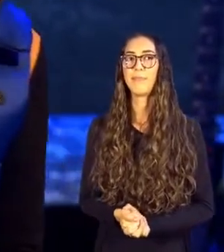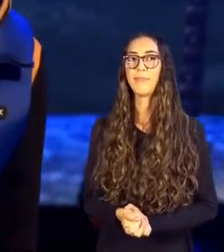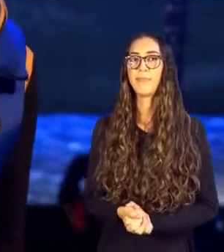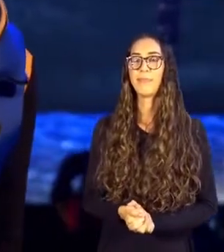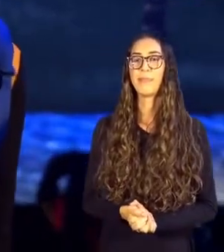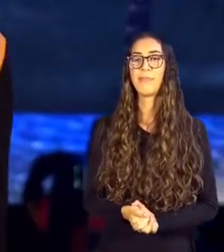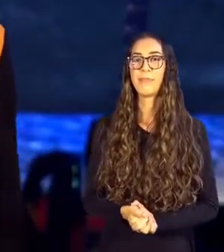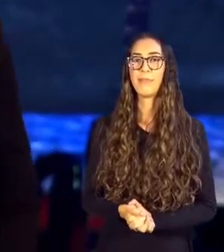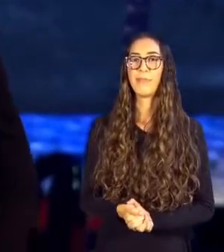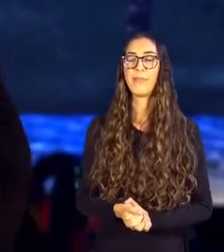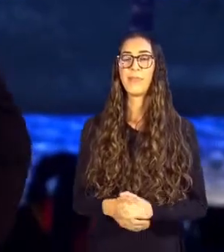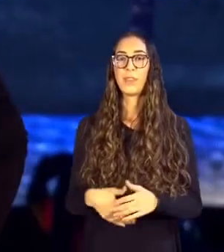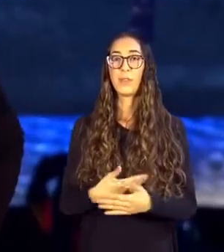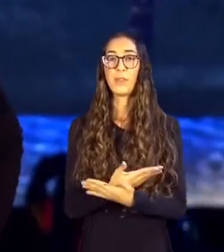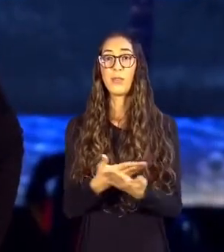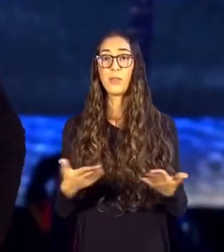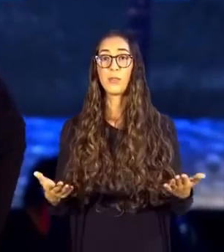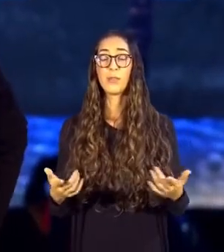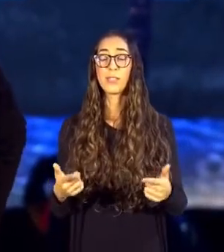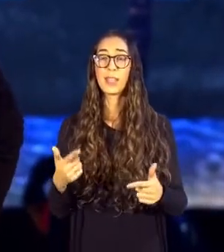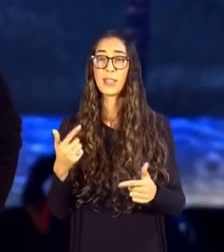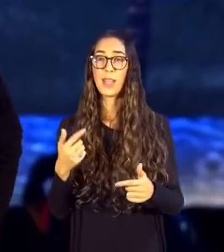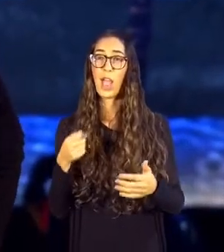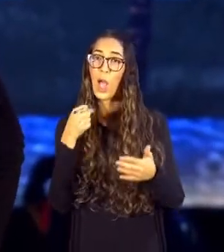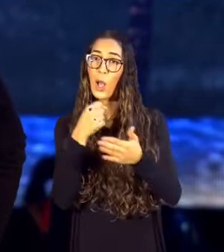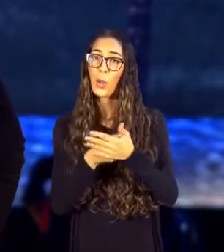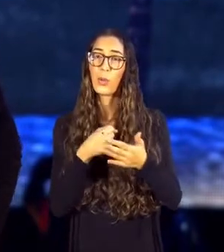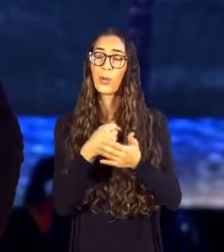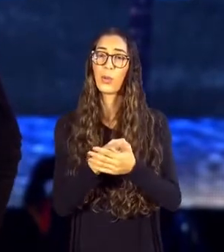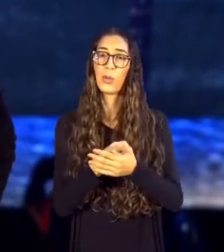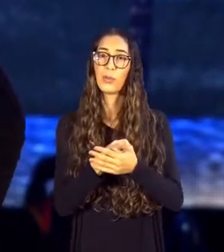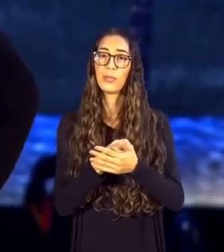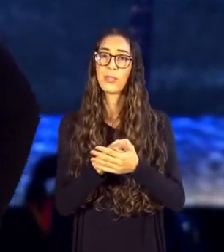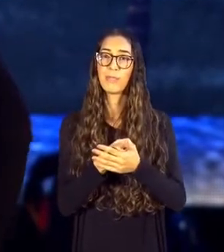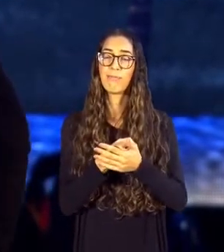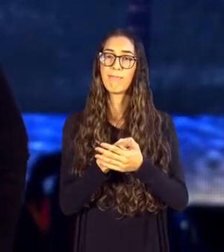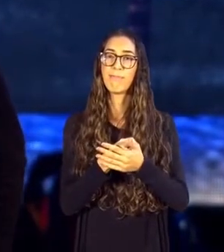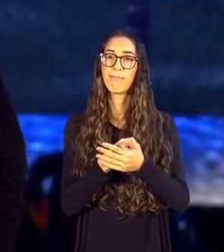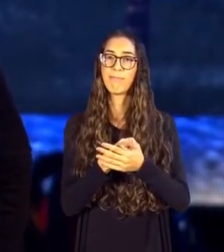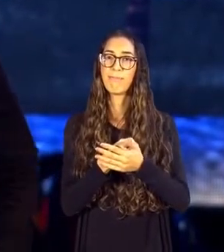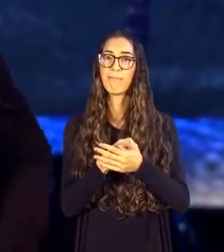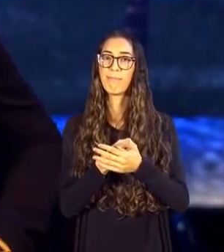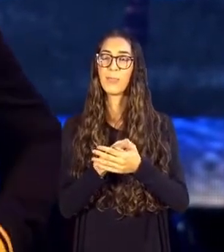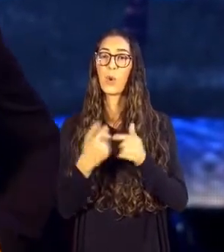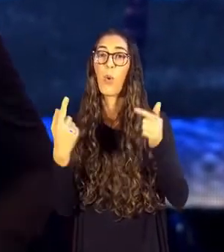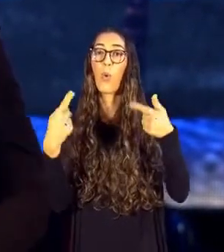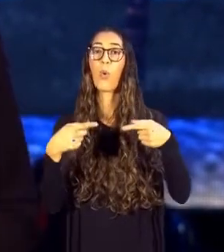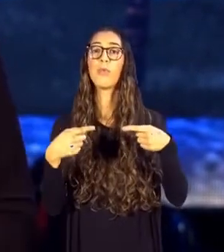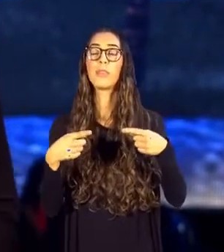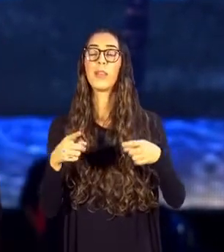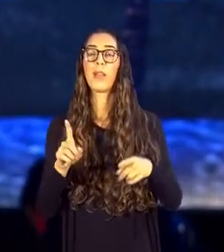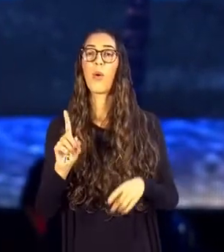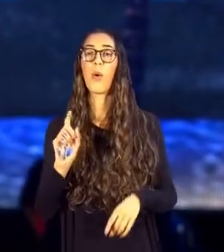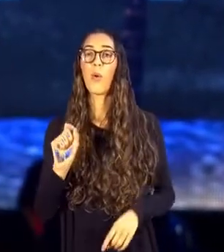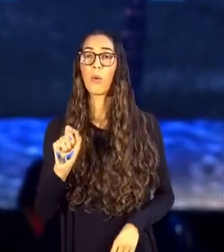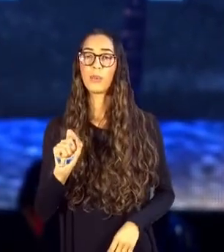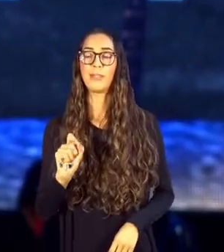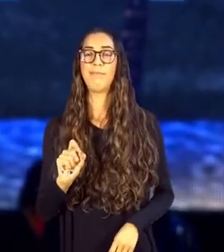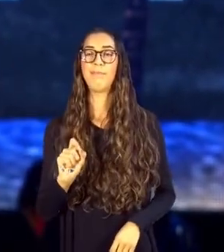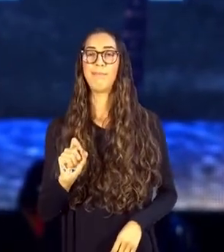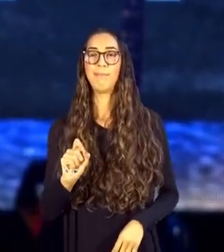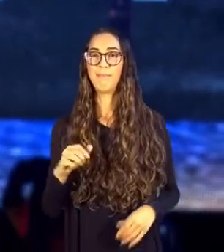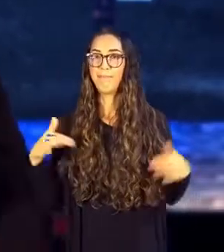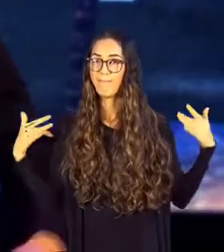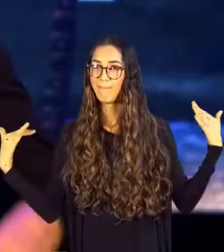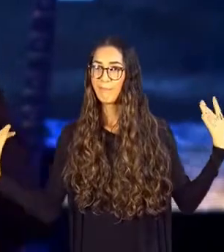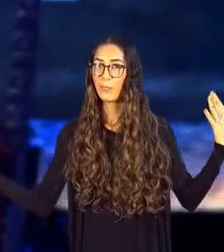da angústia, fortaleza da ansiedade extrema. São fortalezas. O